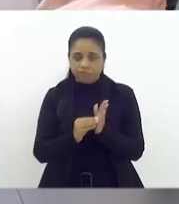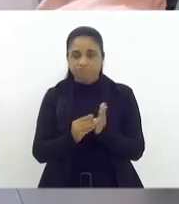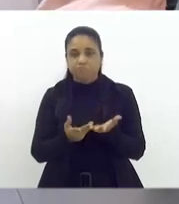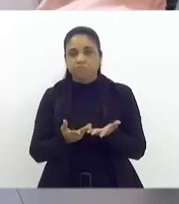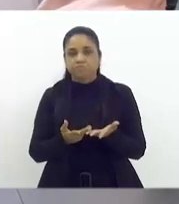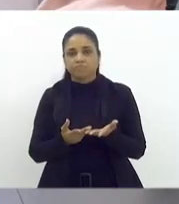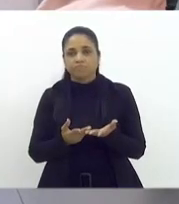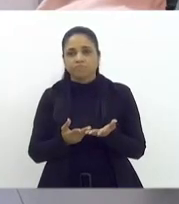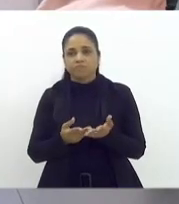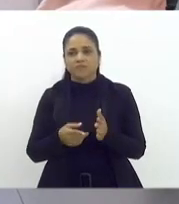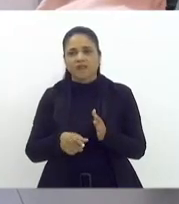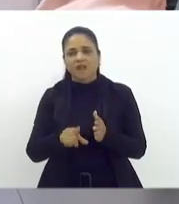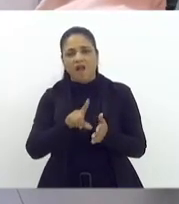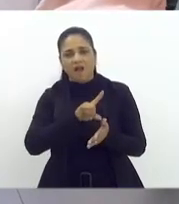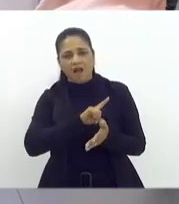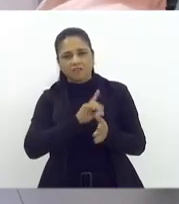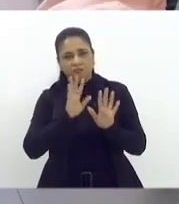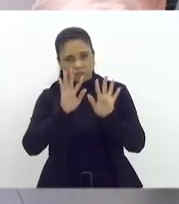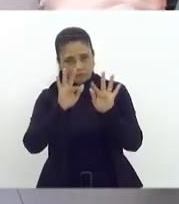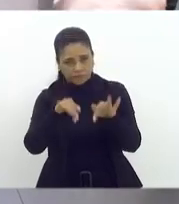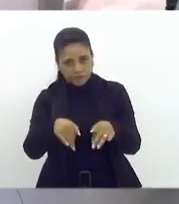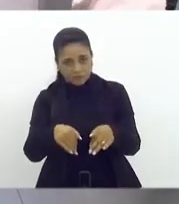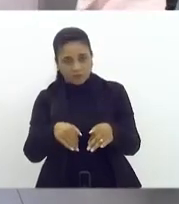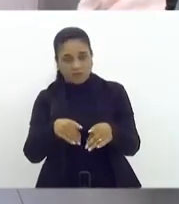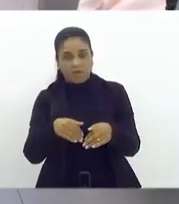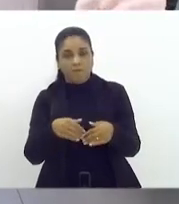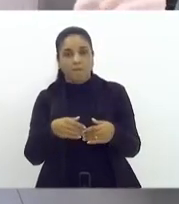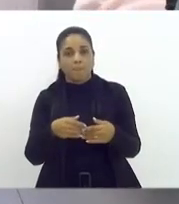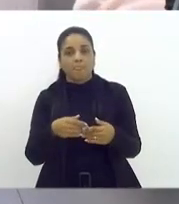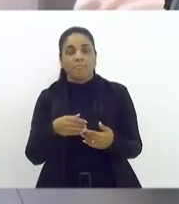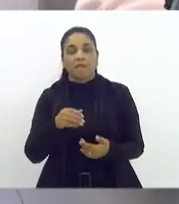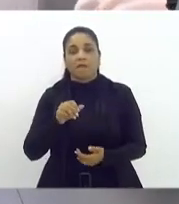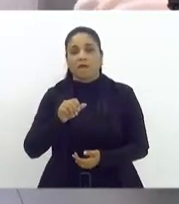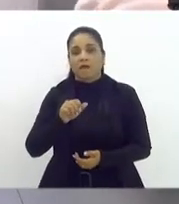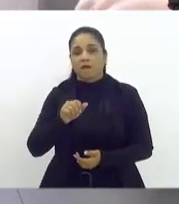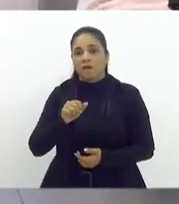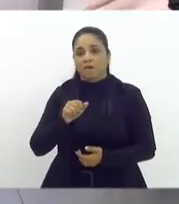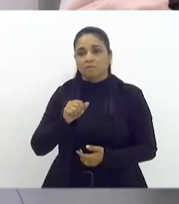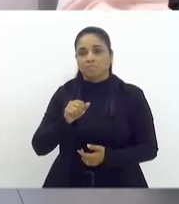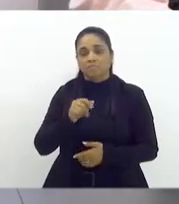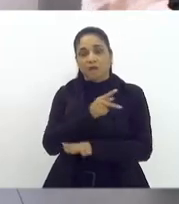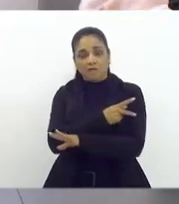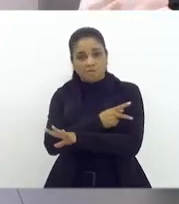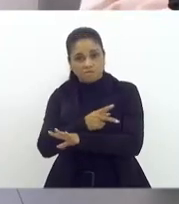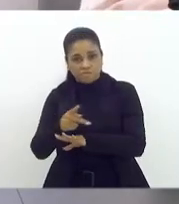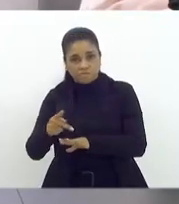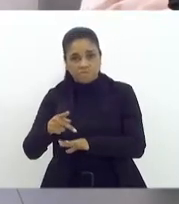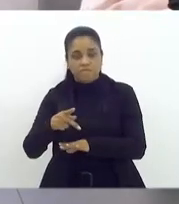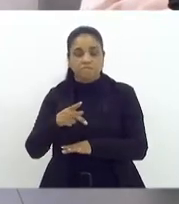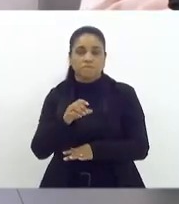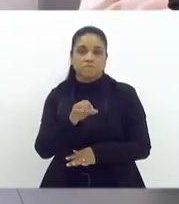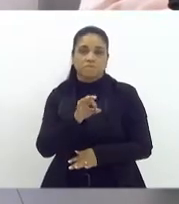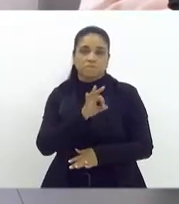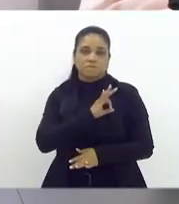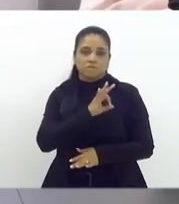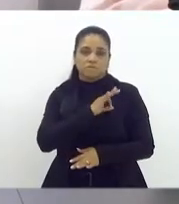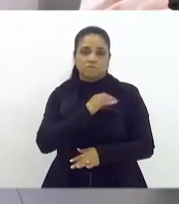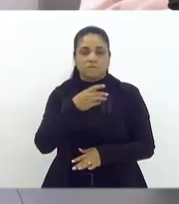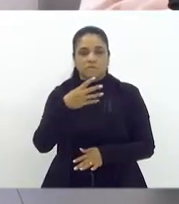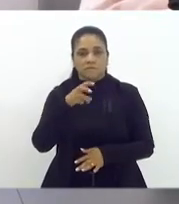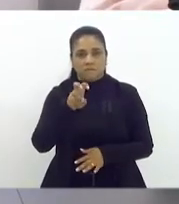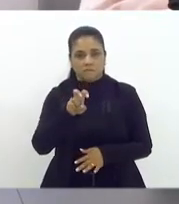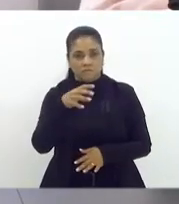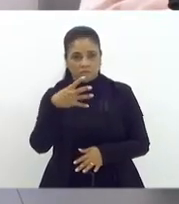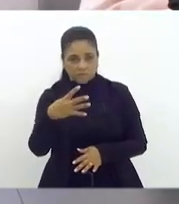antes da gente encerrar vou estar aqui ainda há uma visita 54 DP onde ocorreram alguns